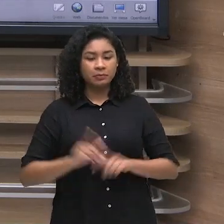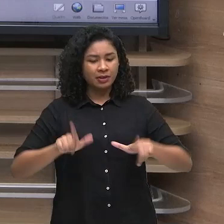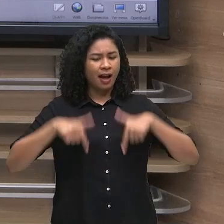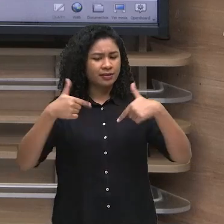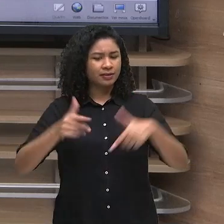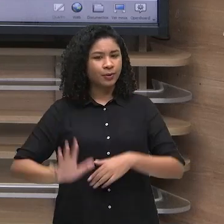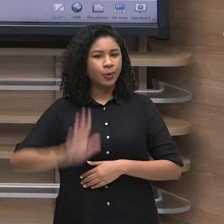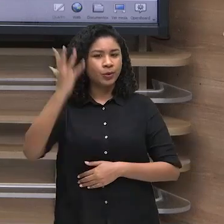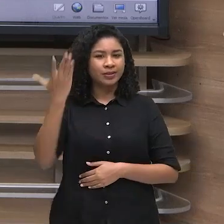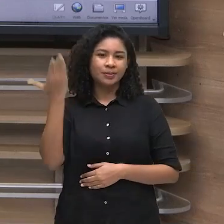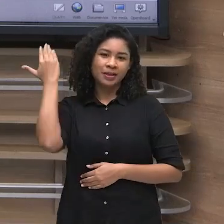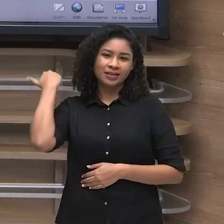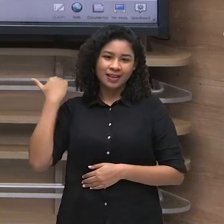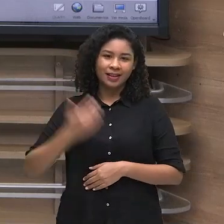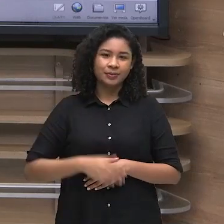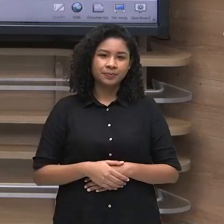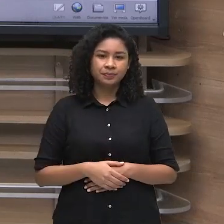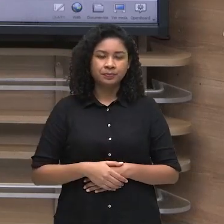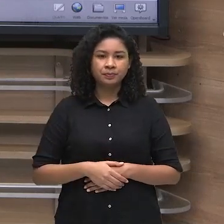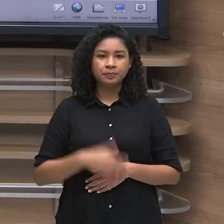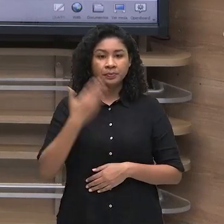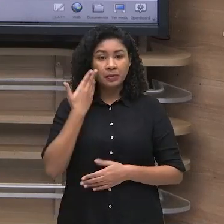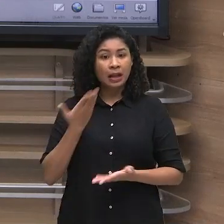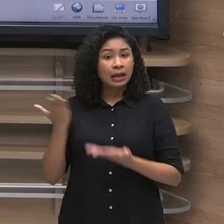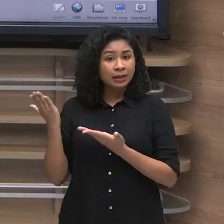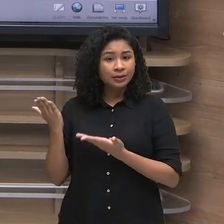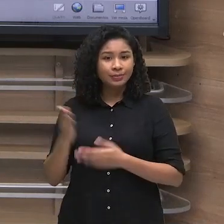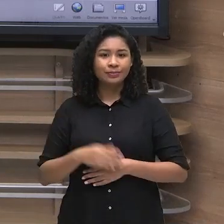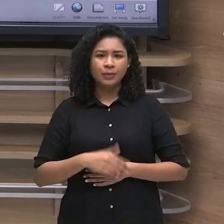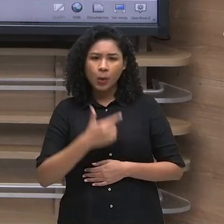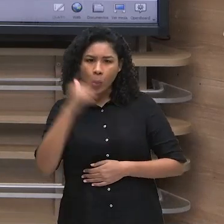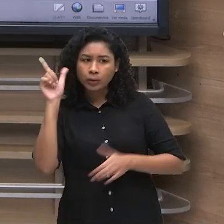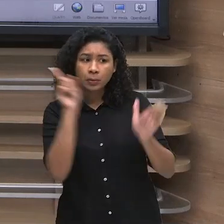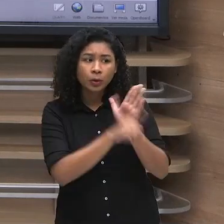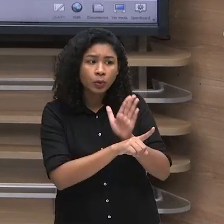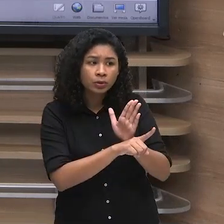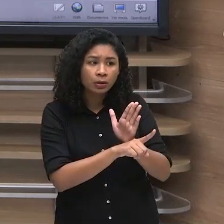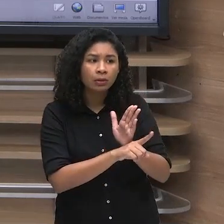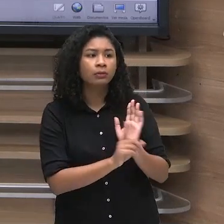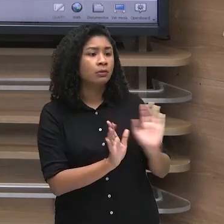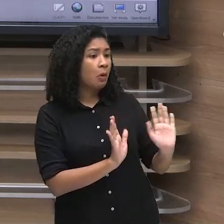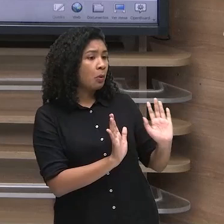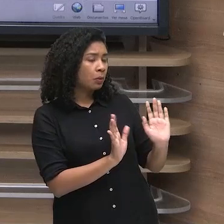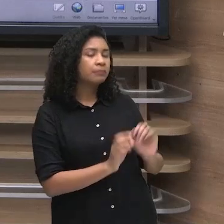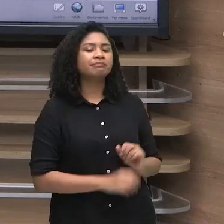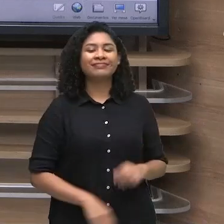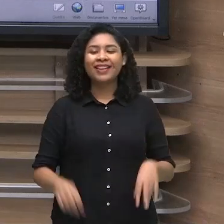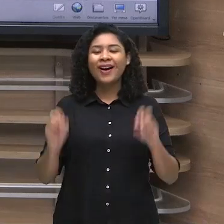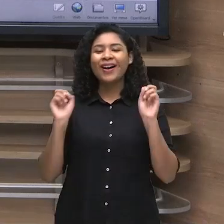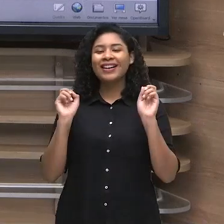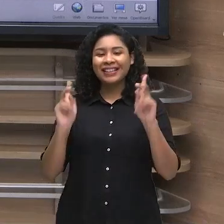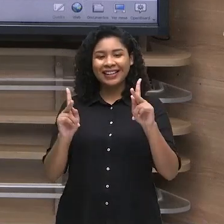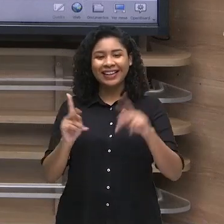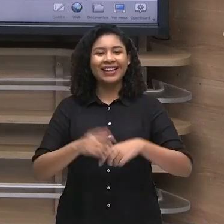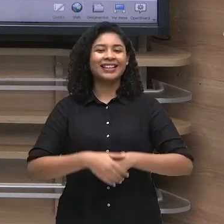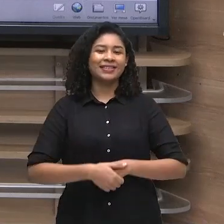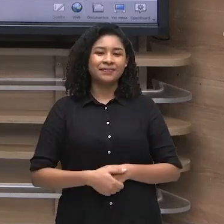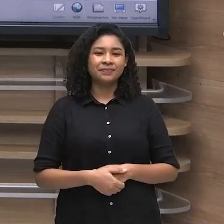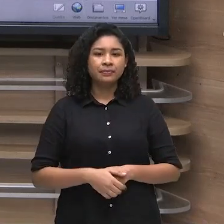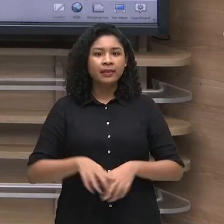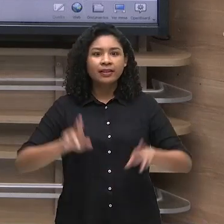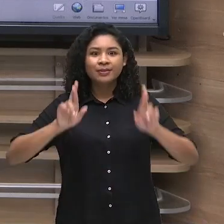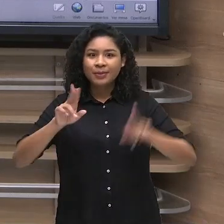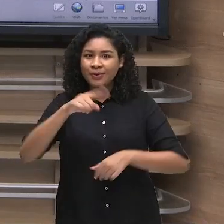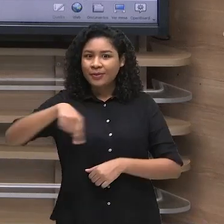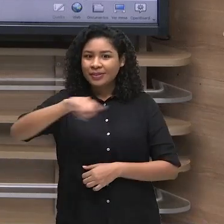bem. É isso, pessoal. Temos mais outra questão? Não? Ok. Olha, eu espero que você tenha